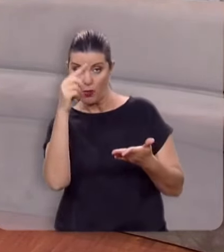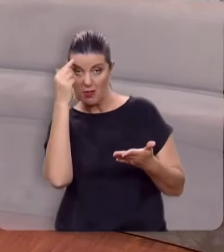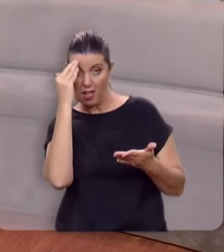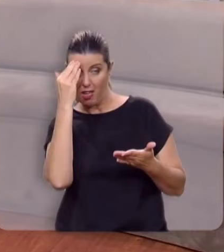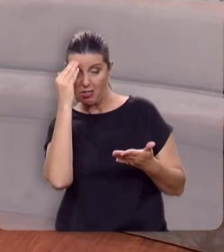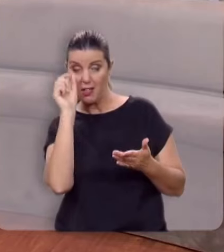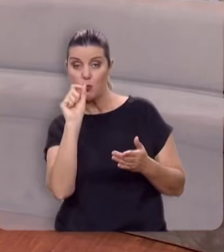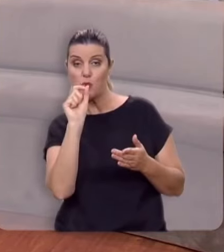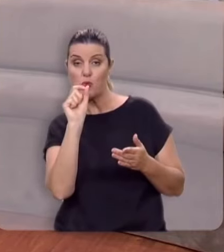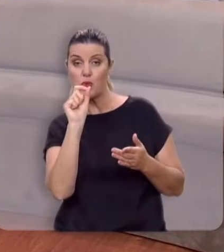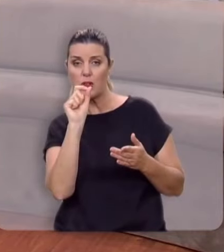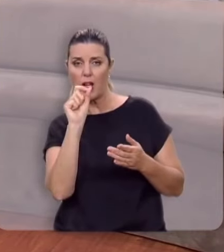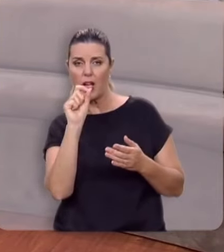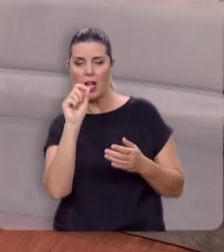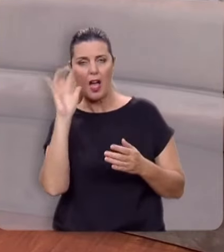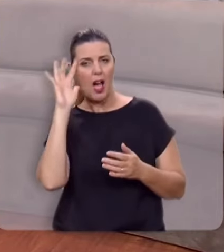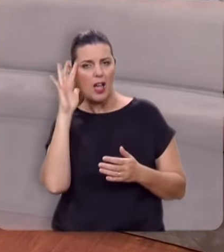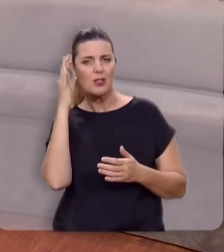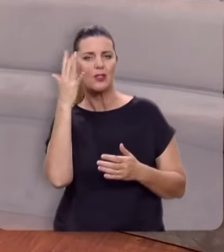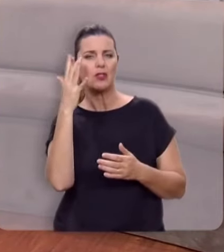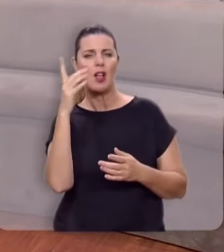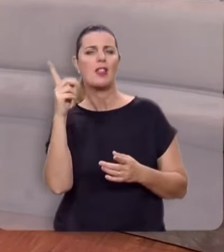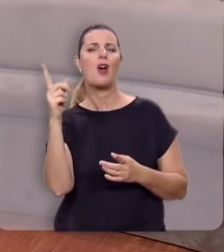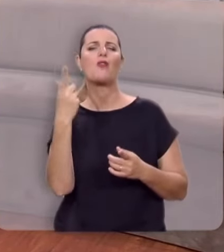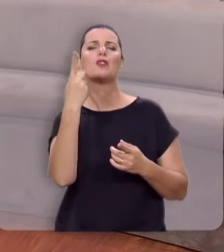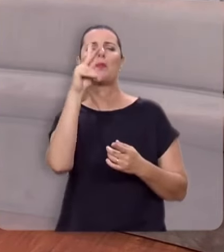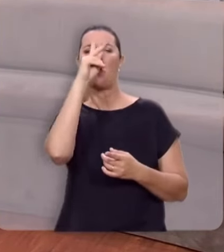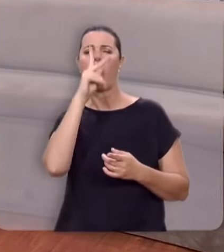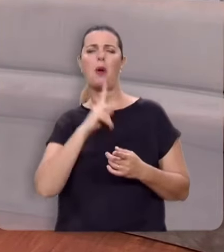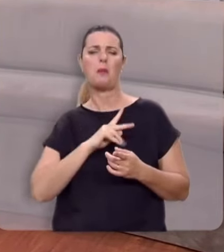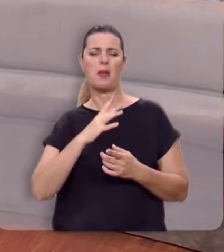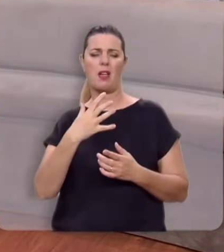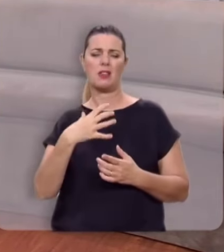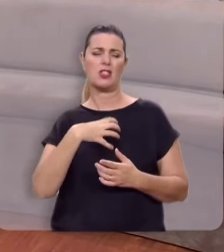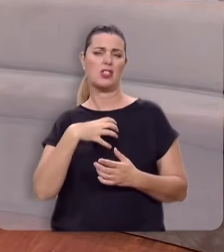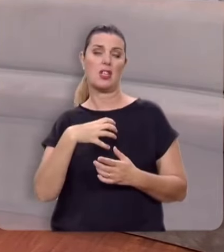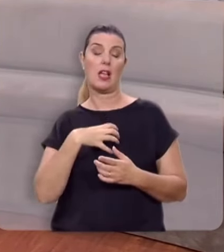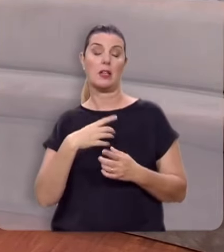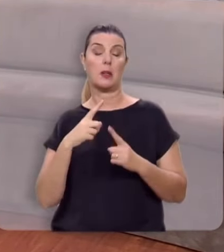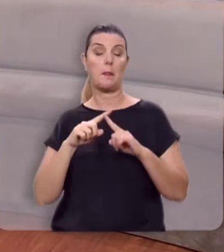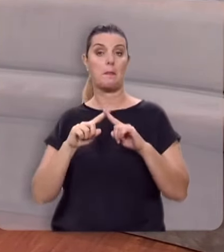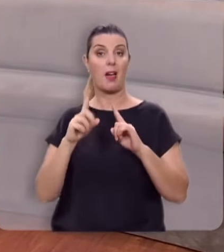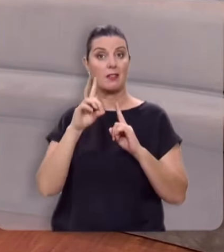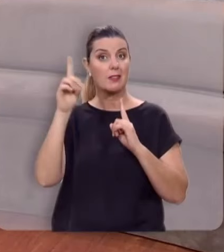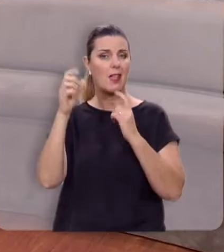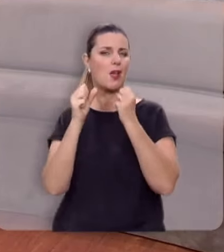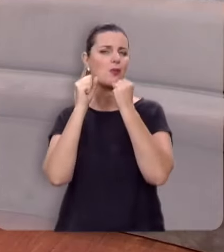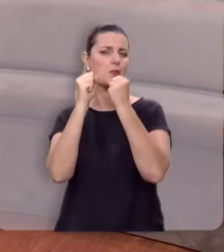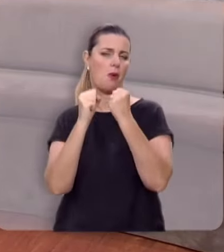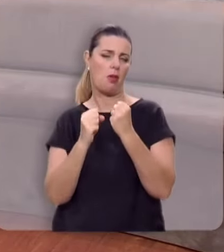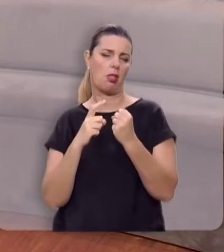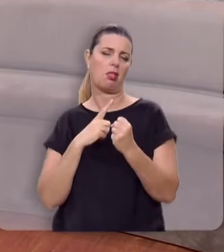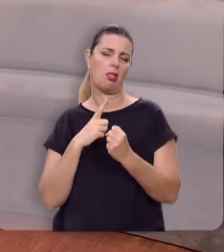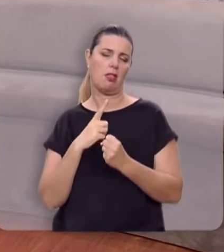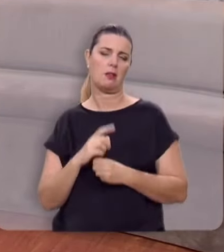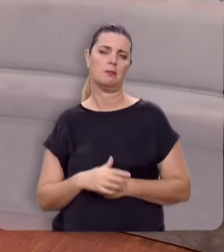uma coisa. A solução não procede das suas mãos, mas das minhas onipotentes mãos.